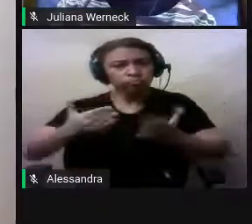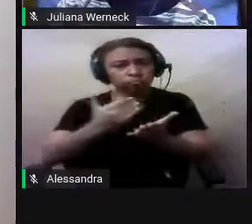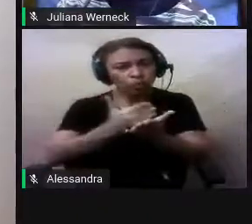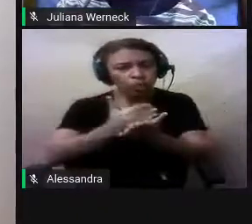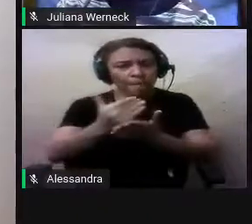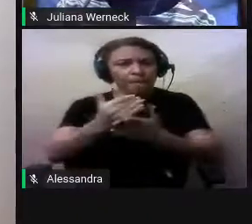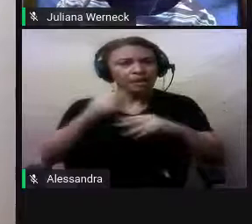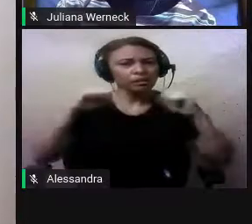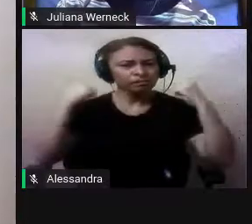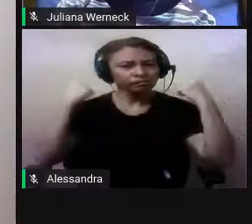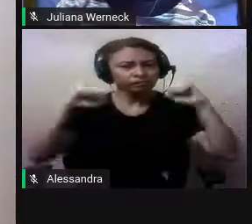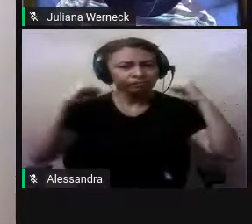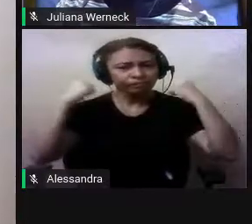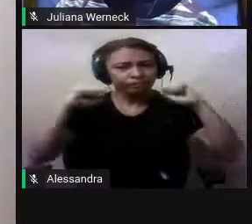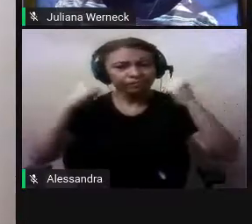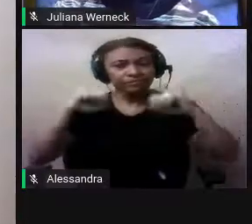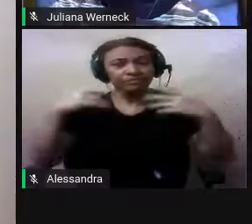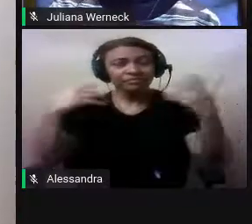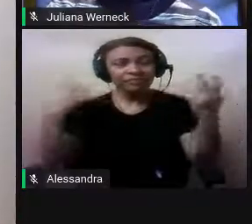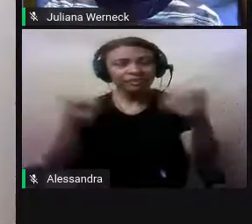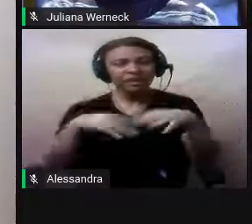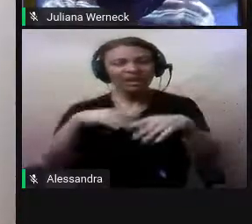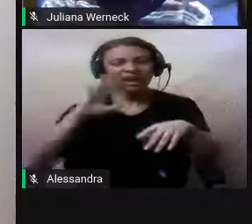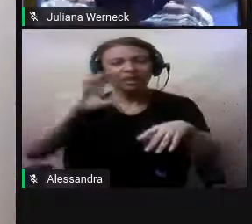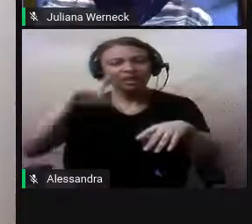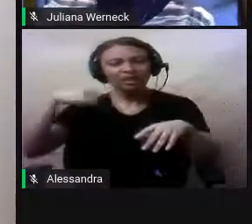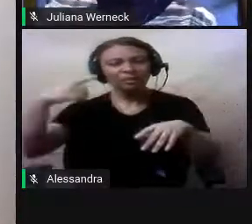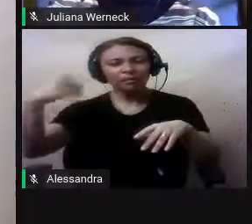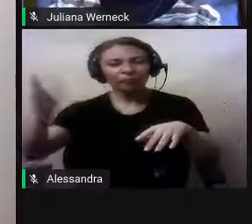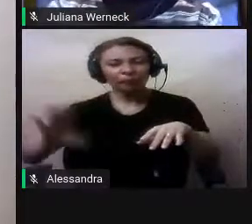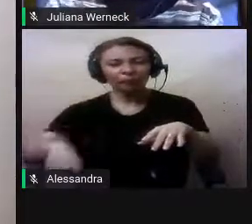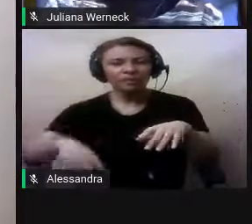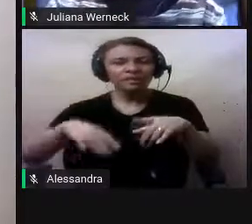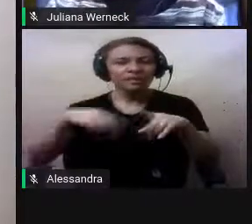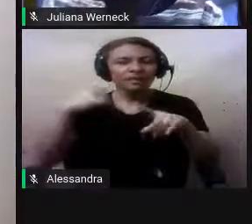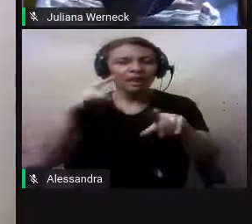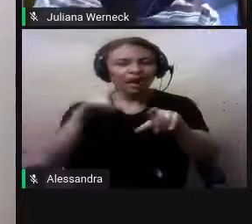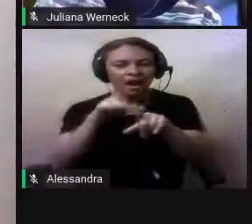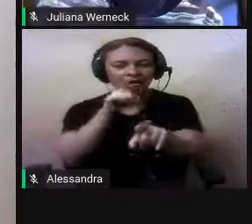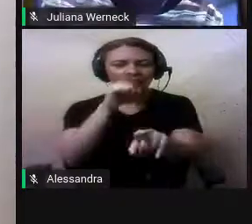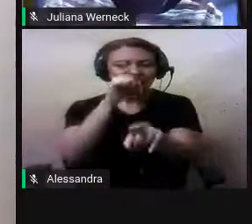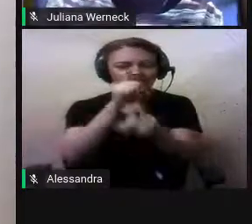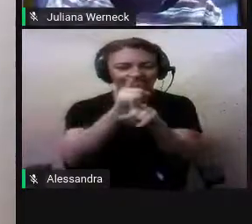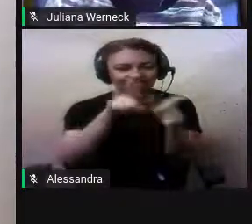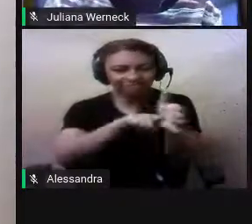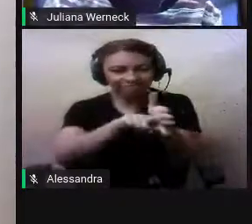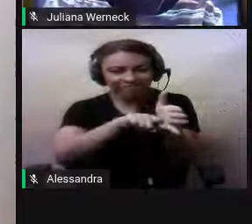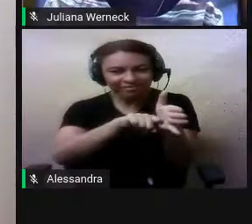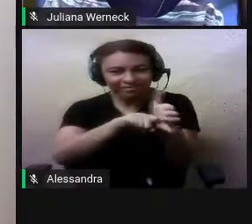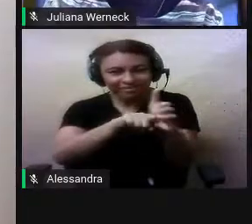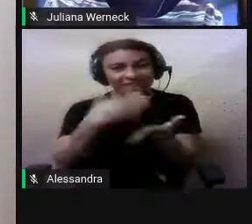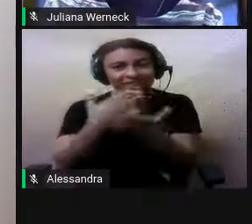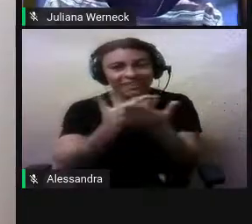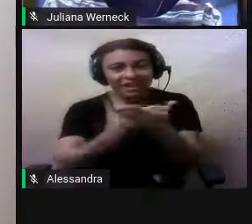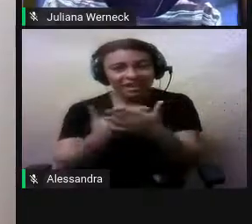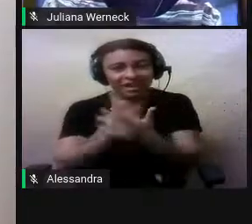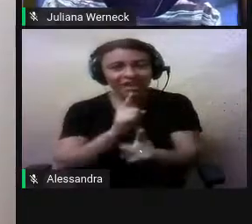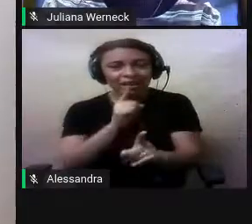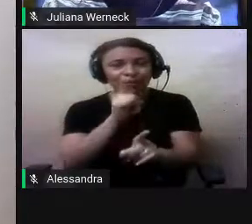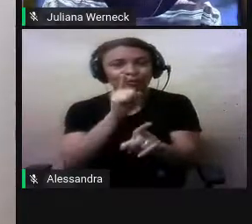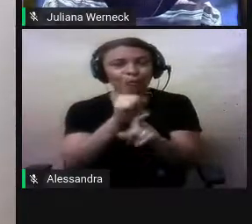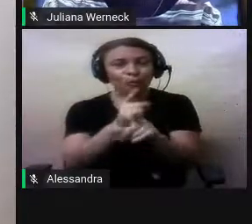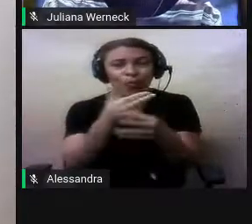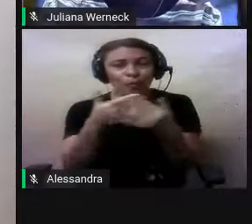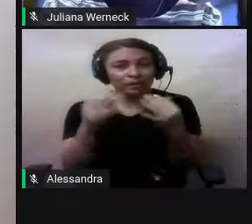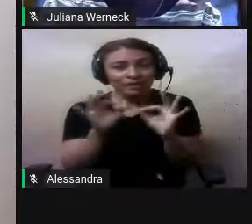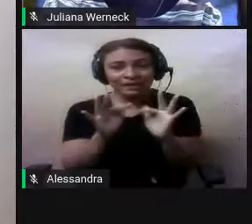atividade física? Por que a gente tende a procrastinar, né? E eu descobri nesse meu estudo que existe uma coisa muito básica. Todas as